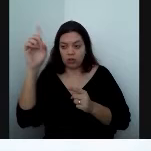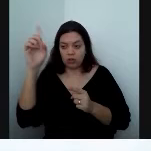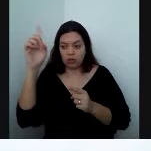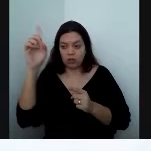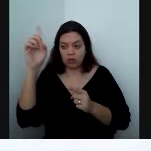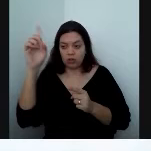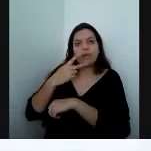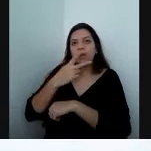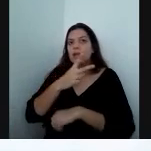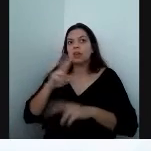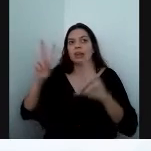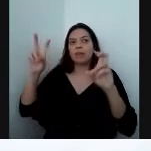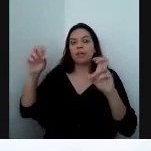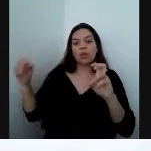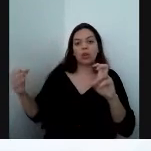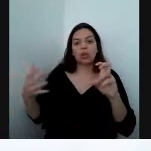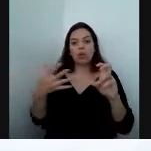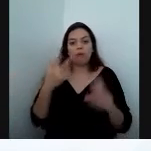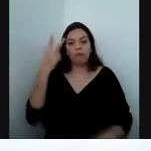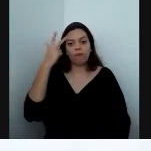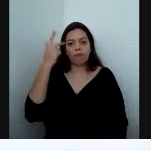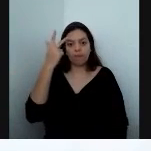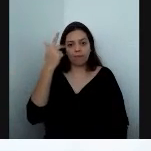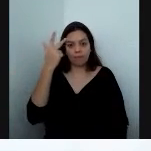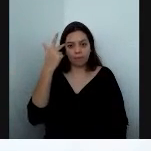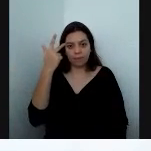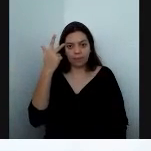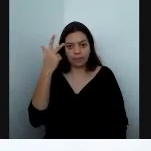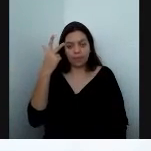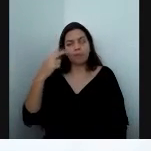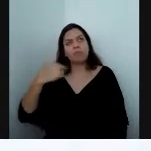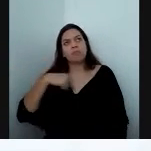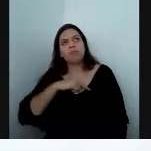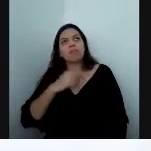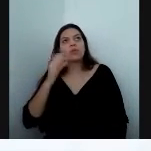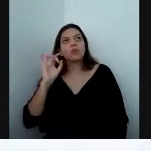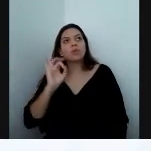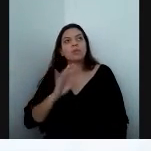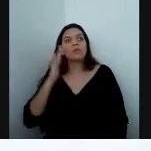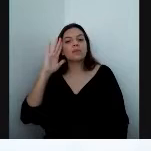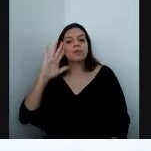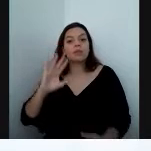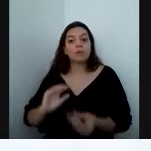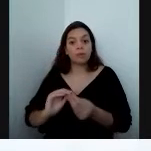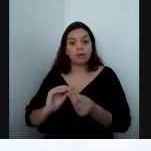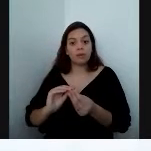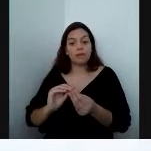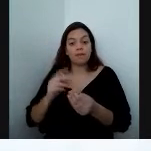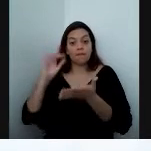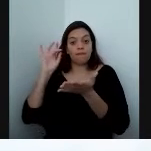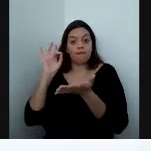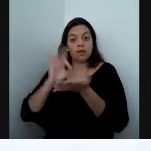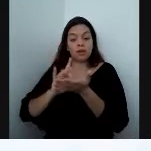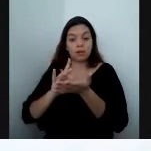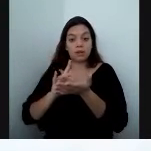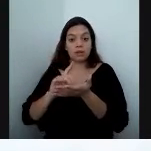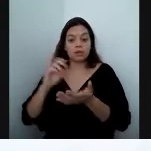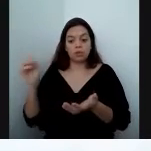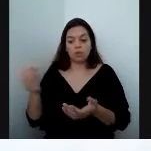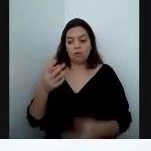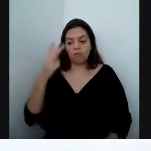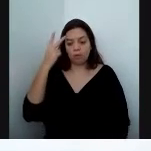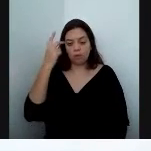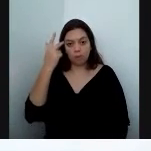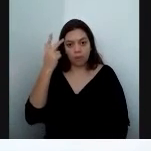saber o que é o nosso novo normal quando tudo isso terminar, se terminar, porque a gente já pensa que terminar e acabar não vai